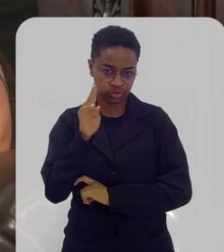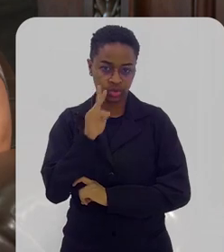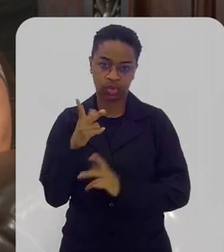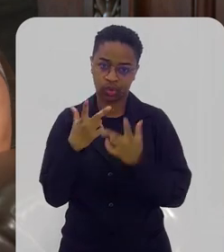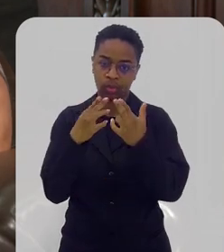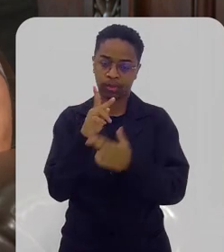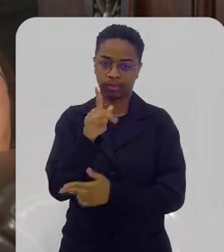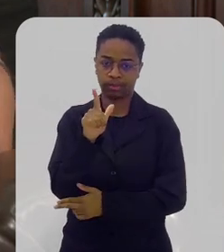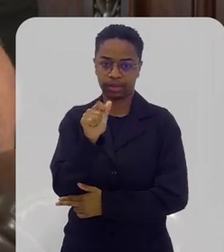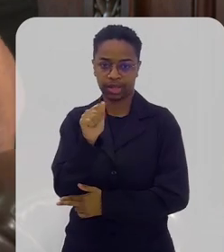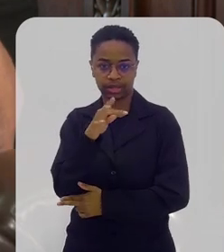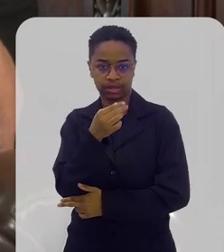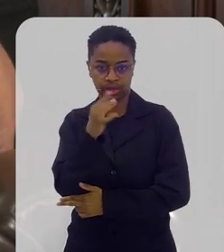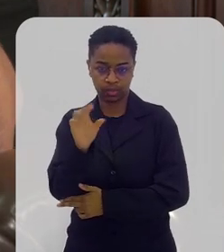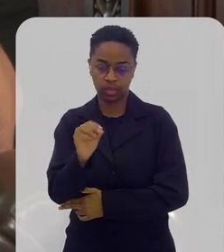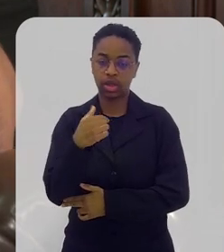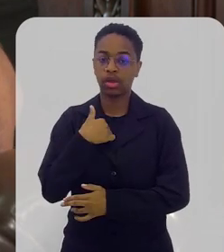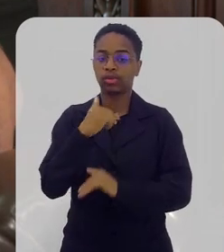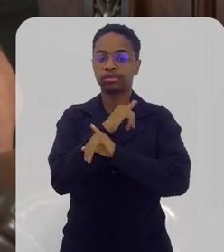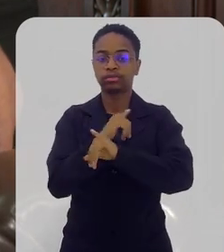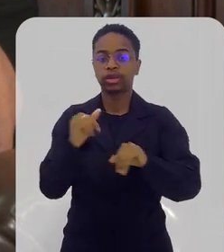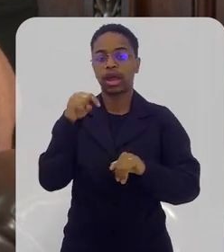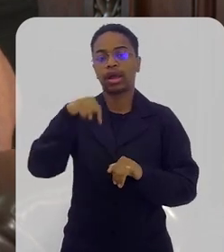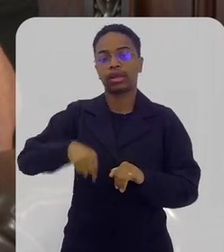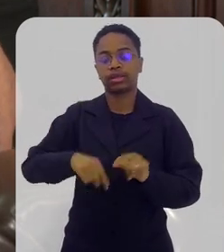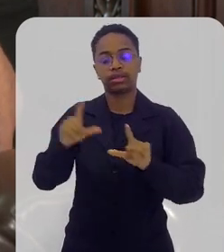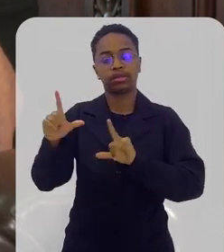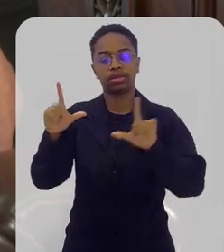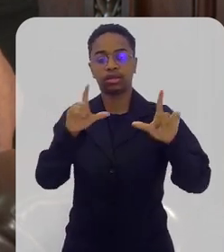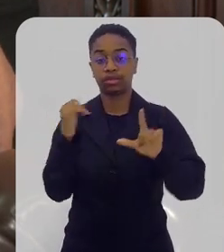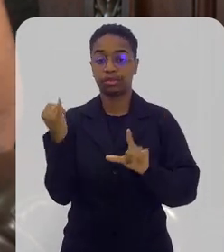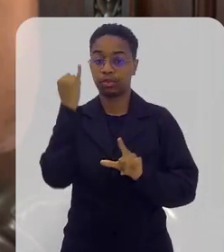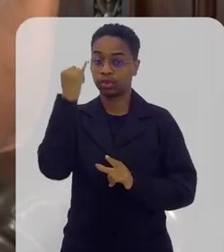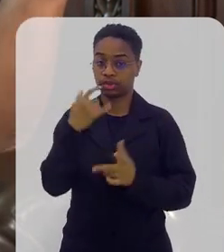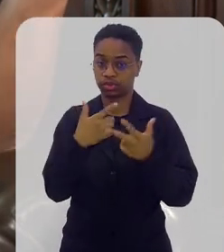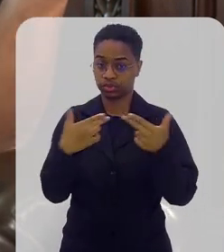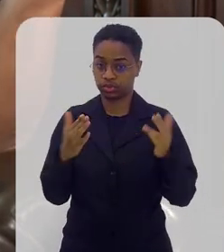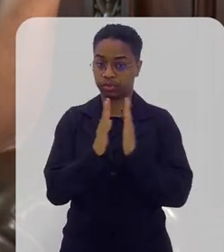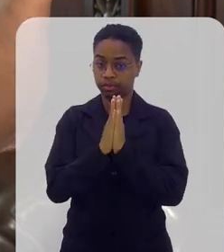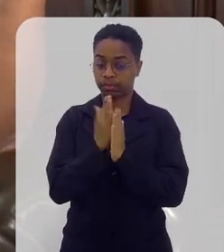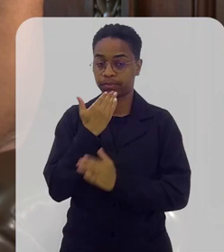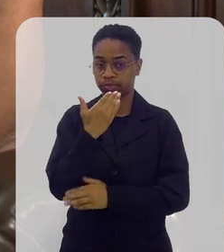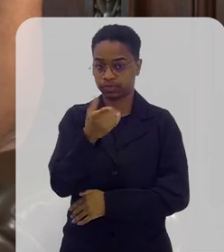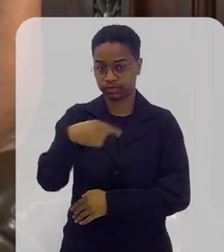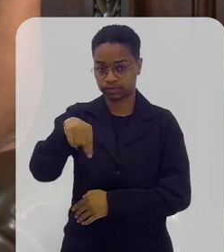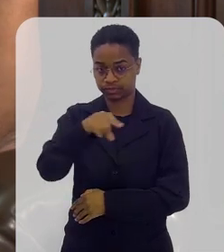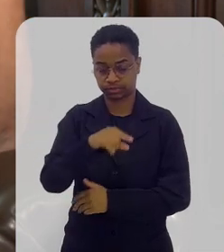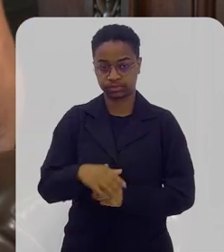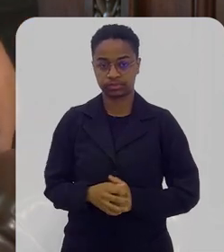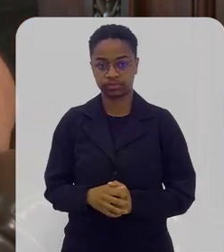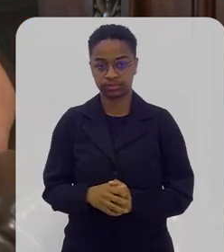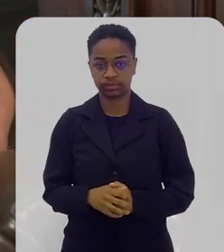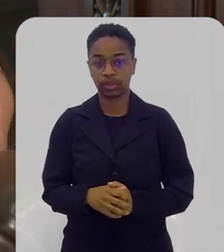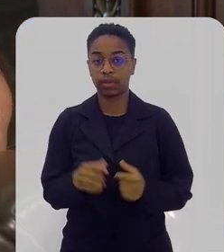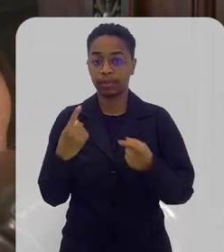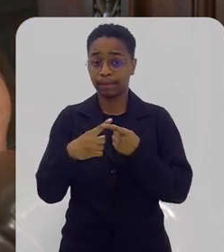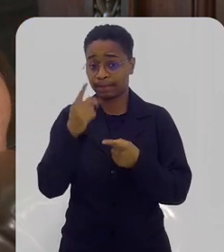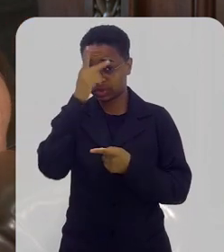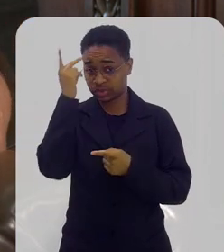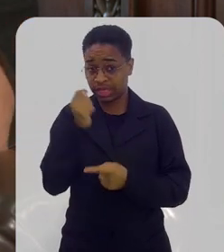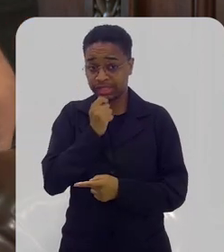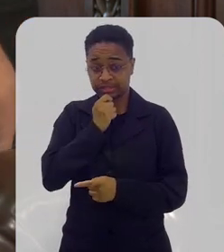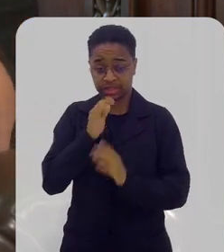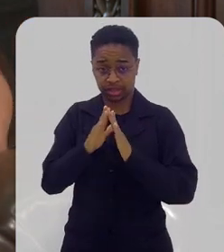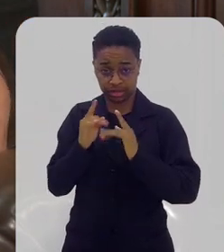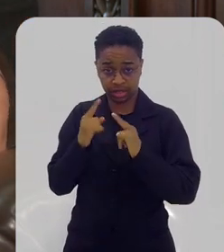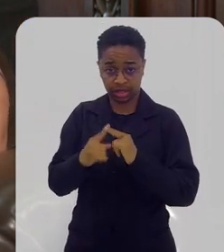fazer hoje um apelo aqui no programa muito grande. Os desigrejados têm aumentado, os caras que estão dentro de